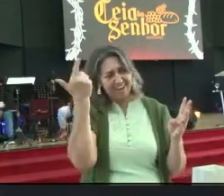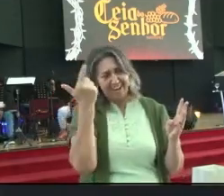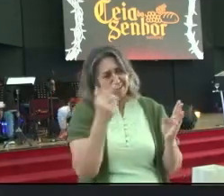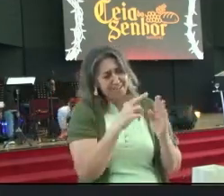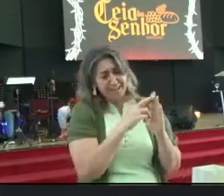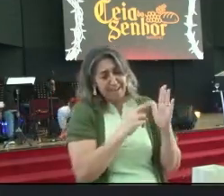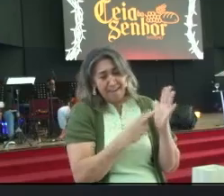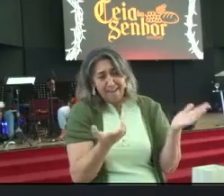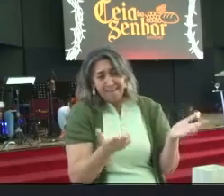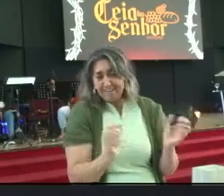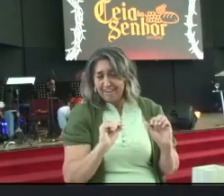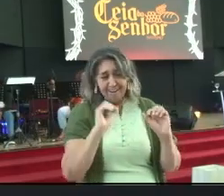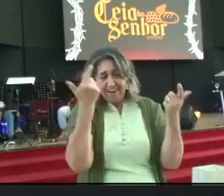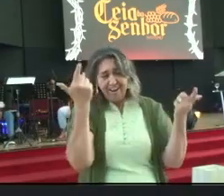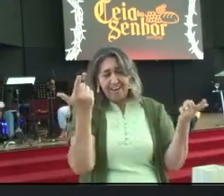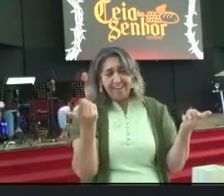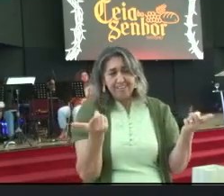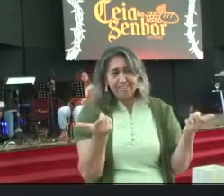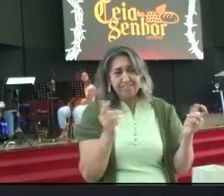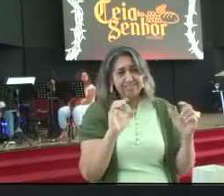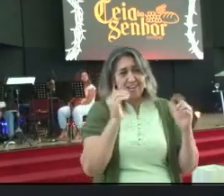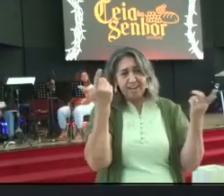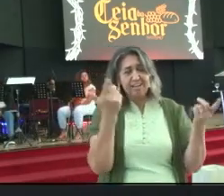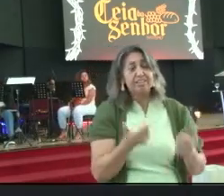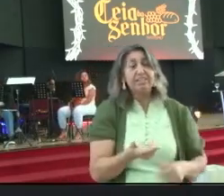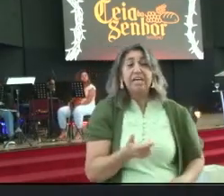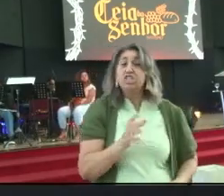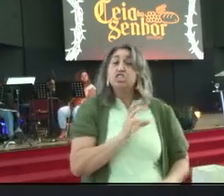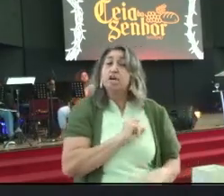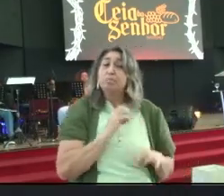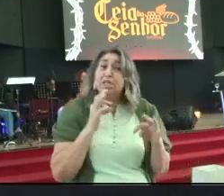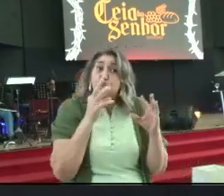é uma regra. Isso é um princípio.